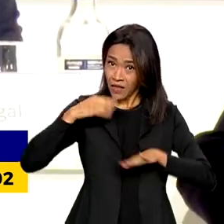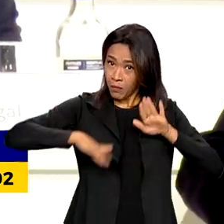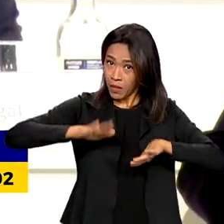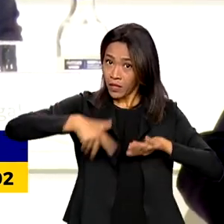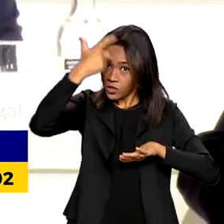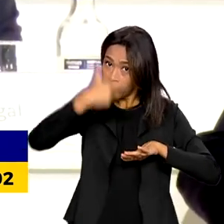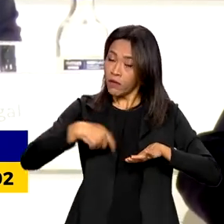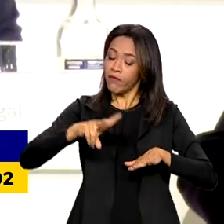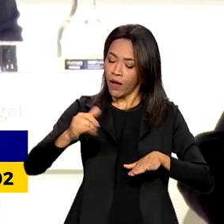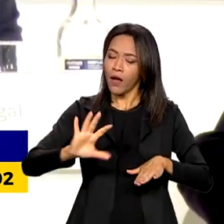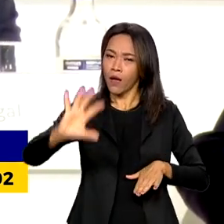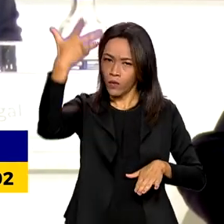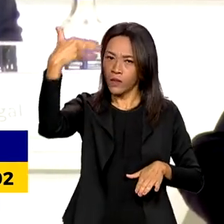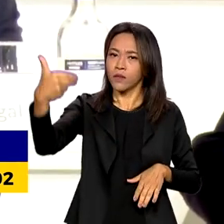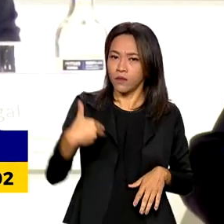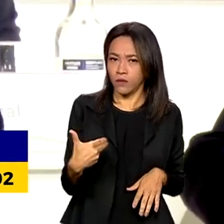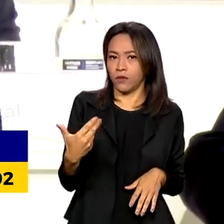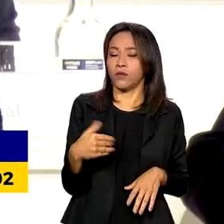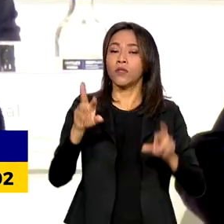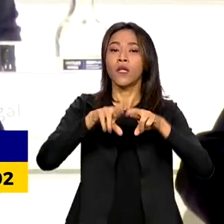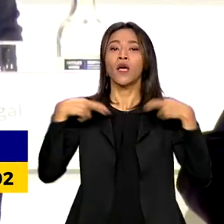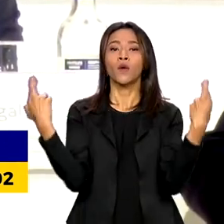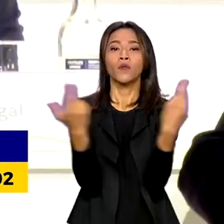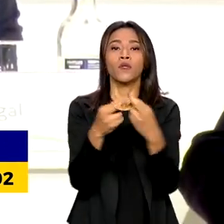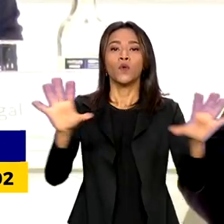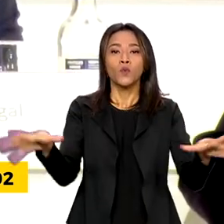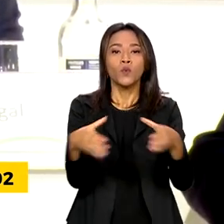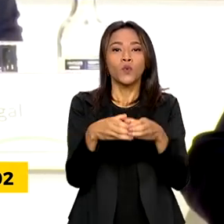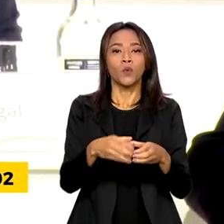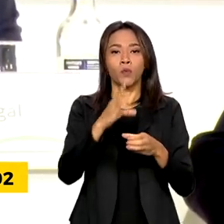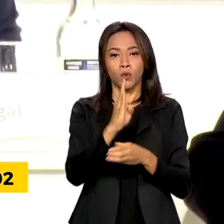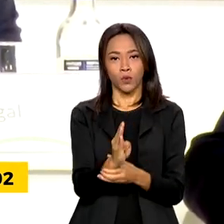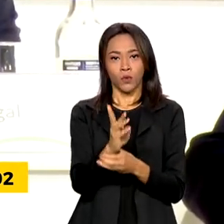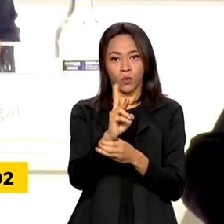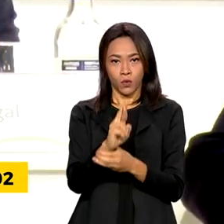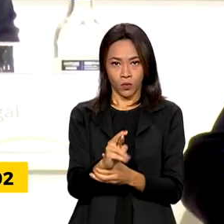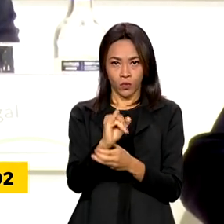acontecer na reunião dos BRICS, que será em setembro.